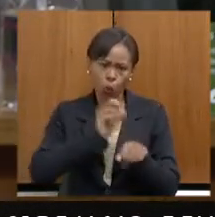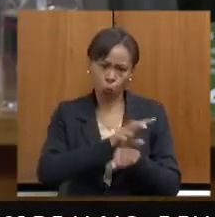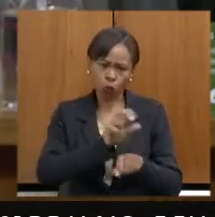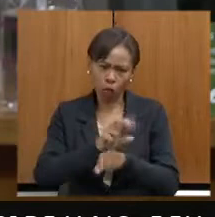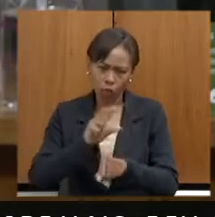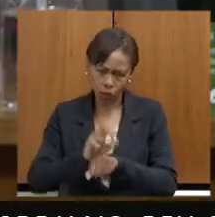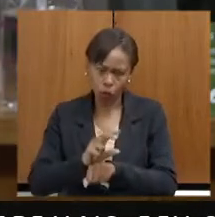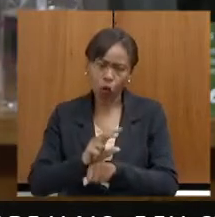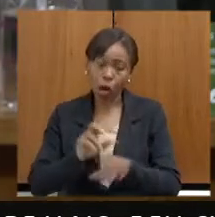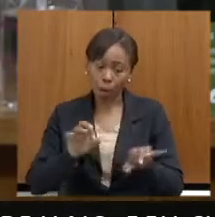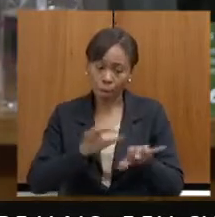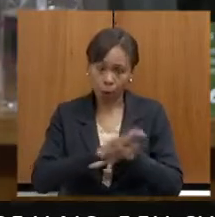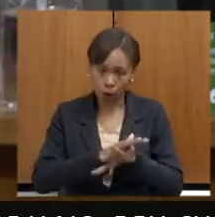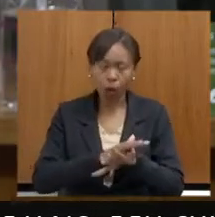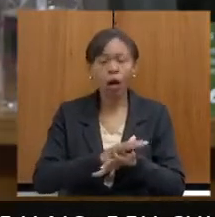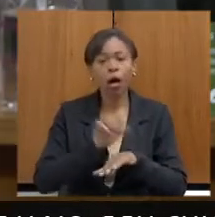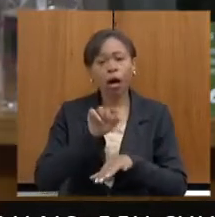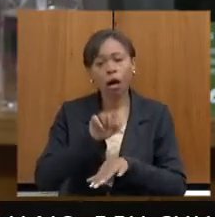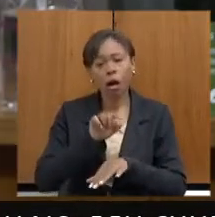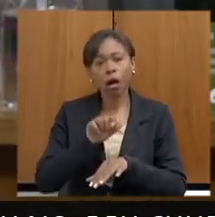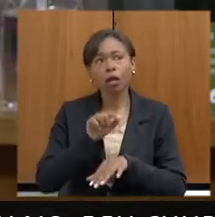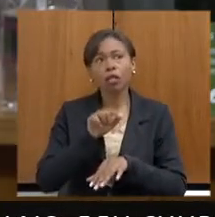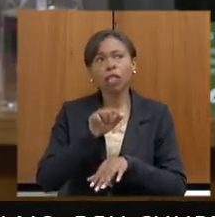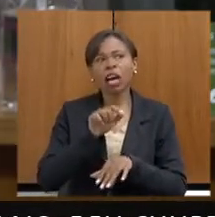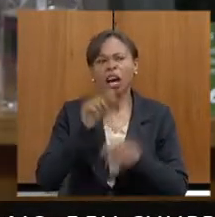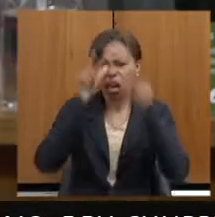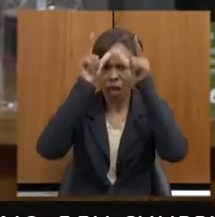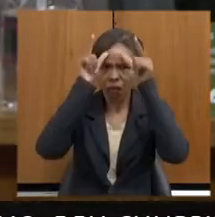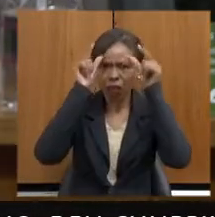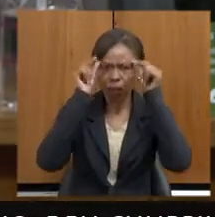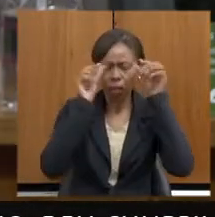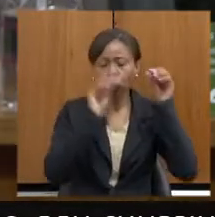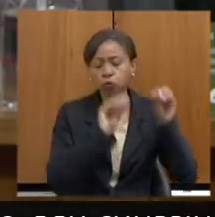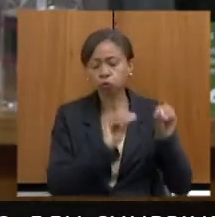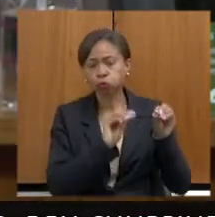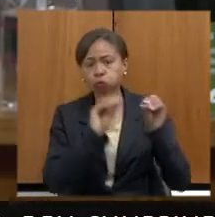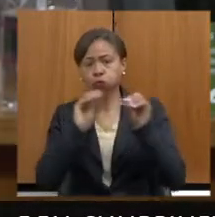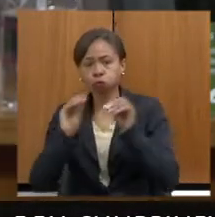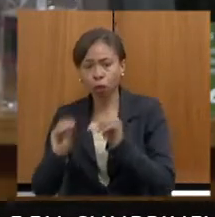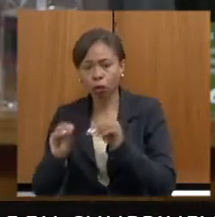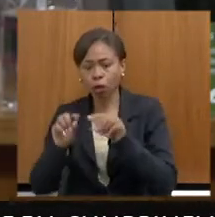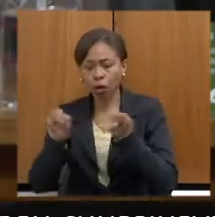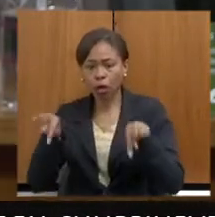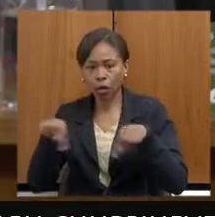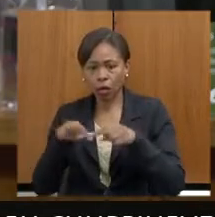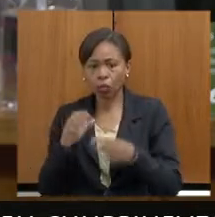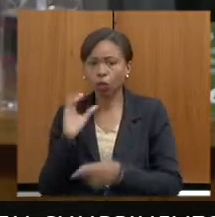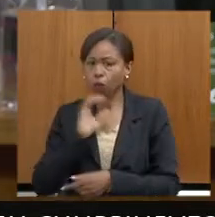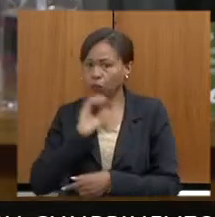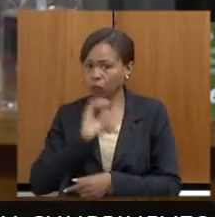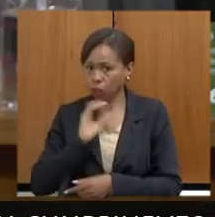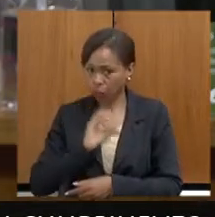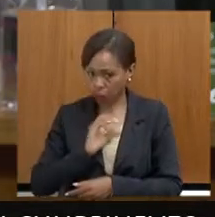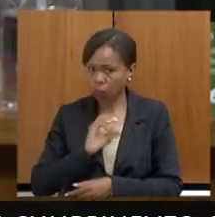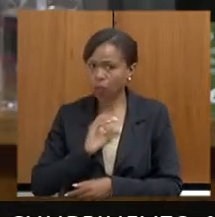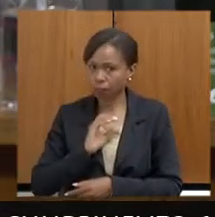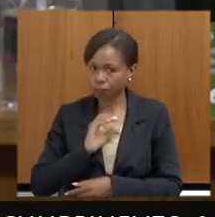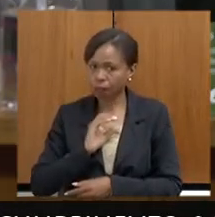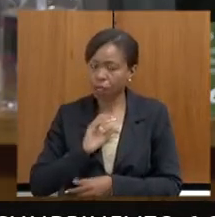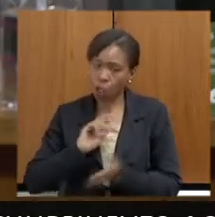exemplo da enfermagem estão sendo deslocados qualidade emergência que foram deslocados para outros setores além dos com os novos